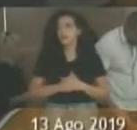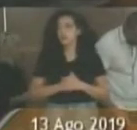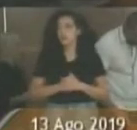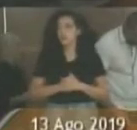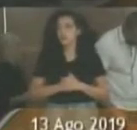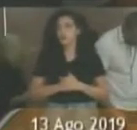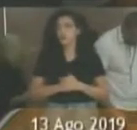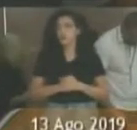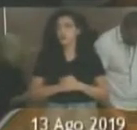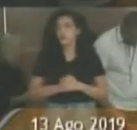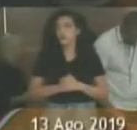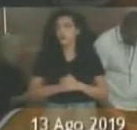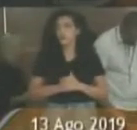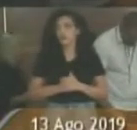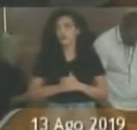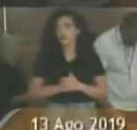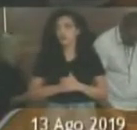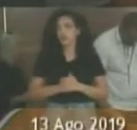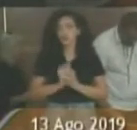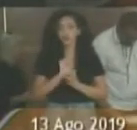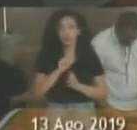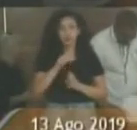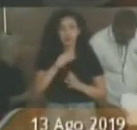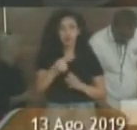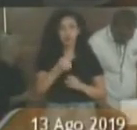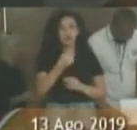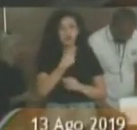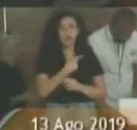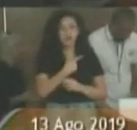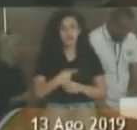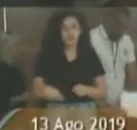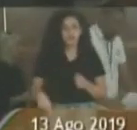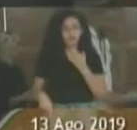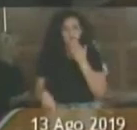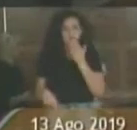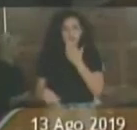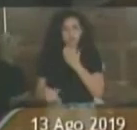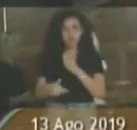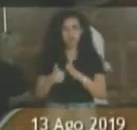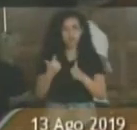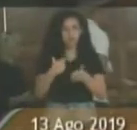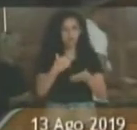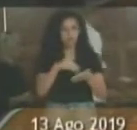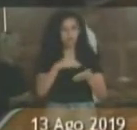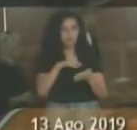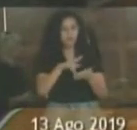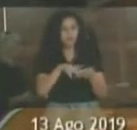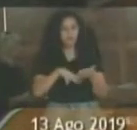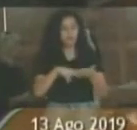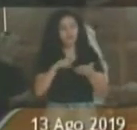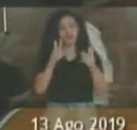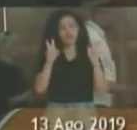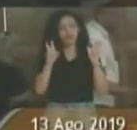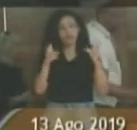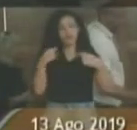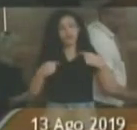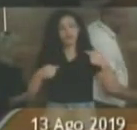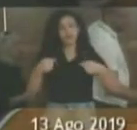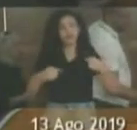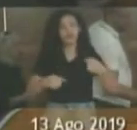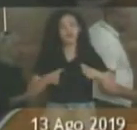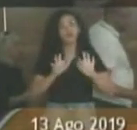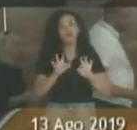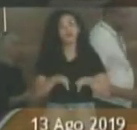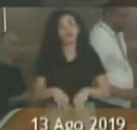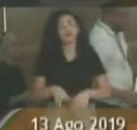por 7 votos. Na sequência, Sua Excelência solicitou ao primeiro secretário que fizesse a leitura das matérias constantes no expediente. Ao término